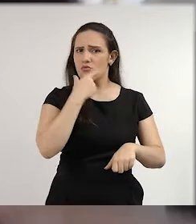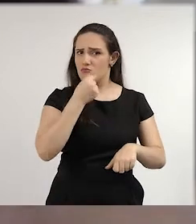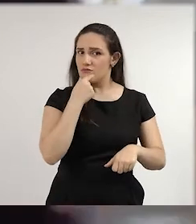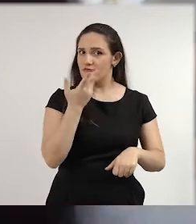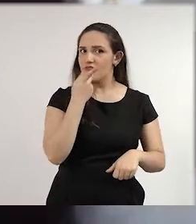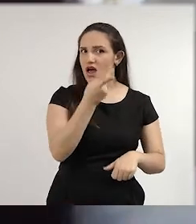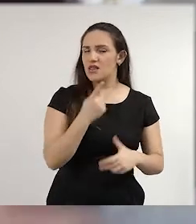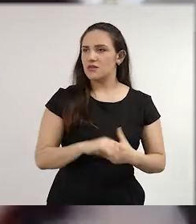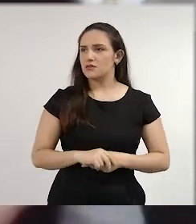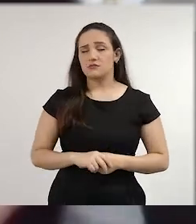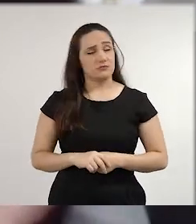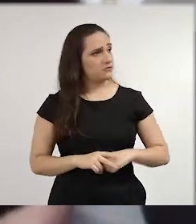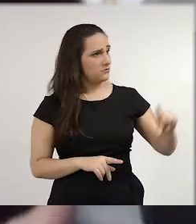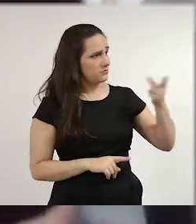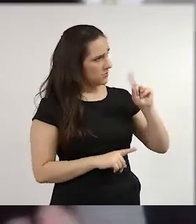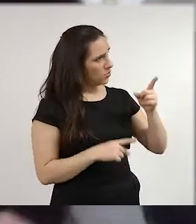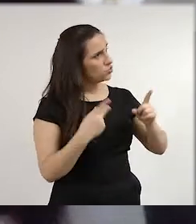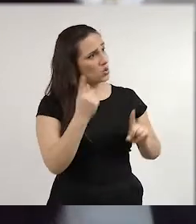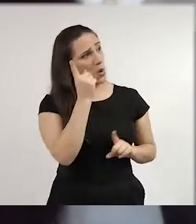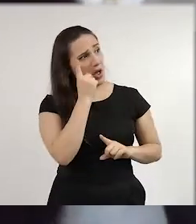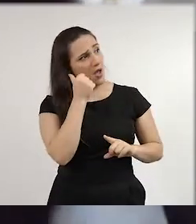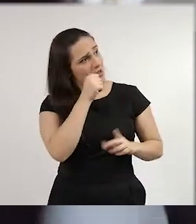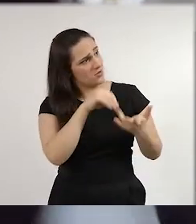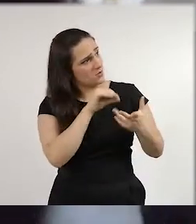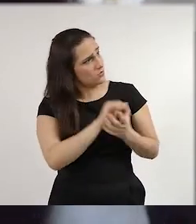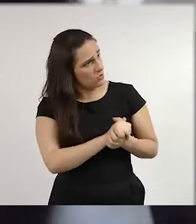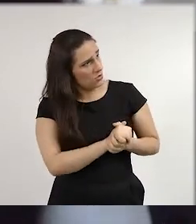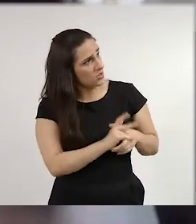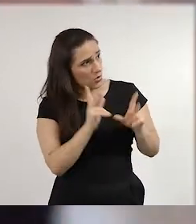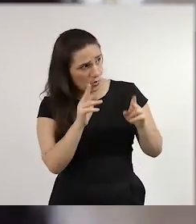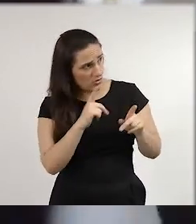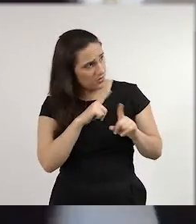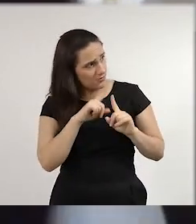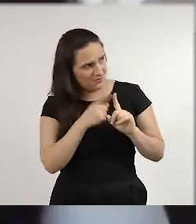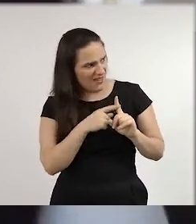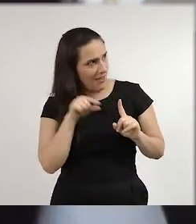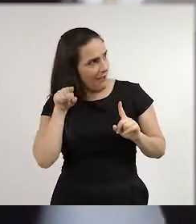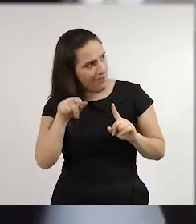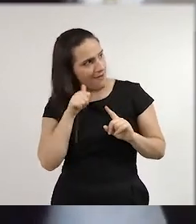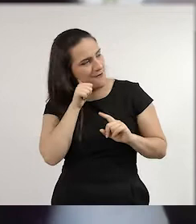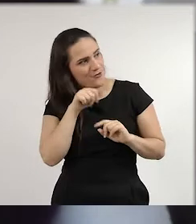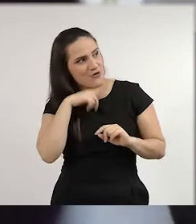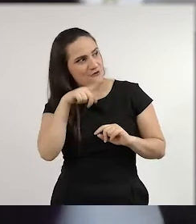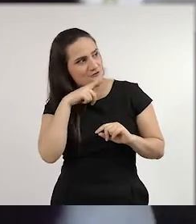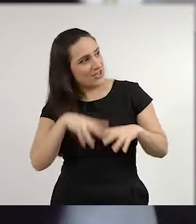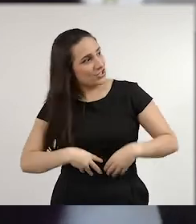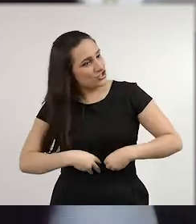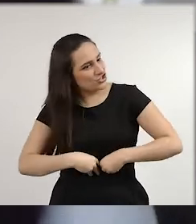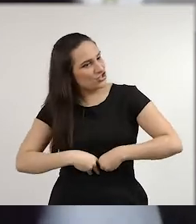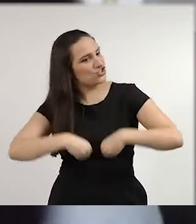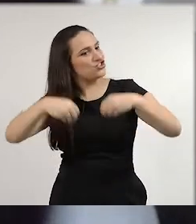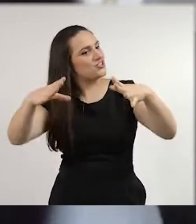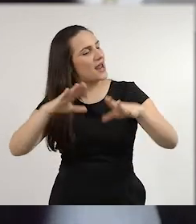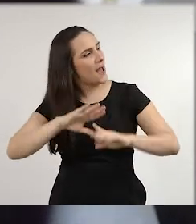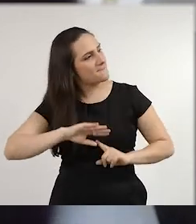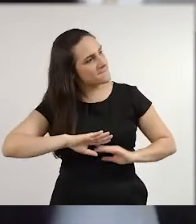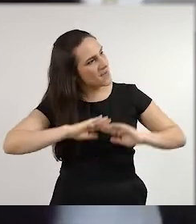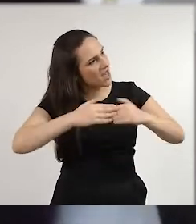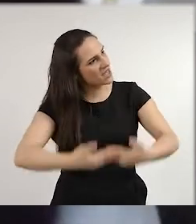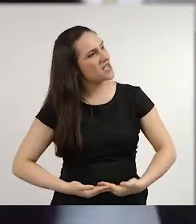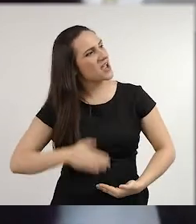homem fica muito alheio ao processo, né, se o parceiro, ou mesmo parceira, né, fica alheio ao